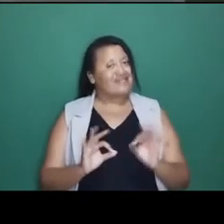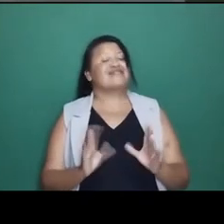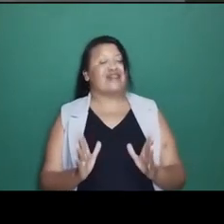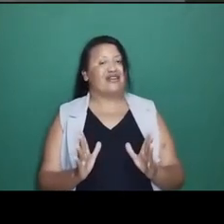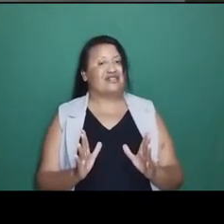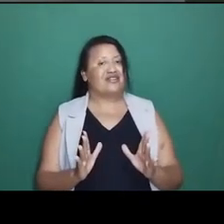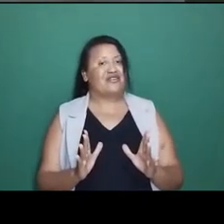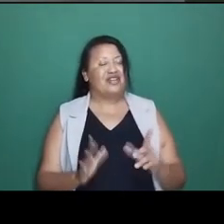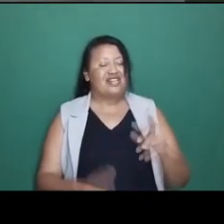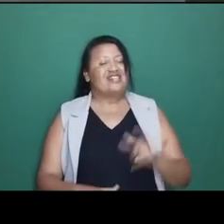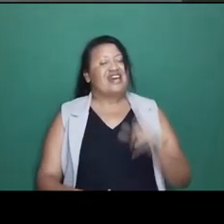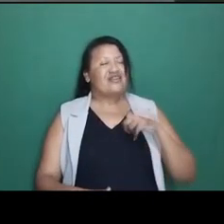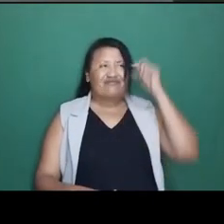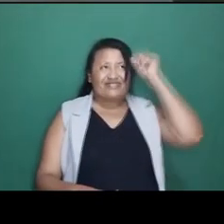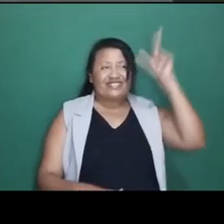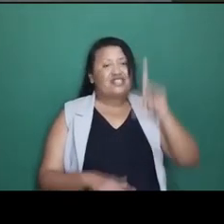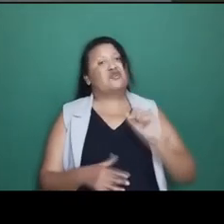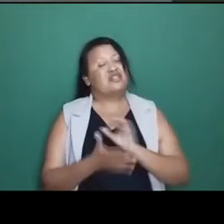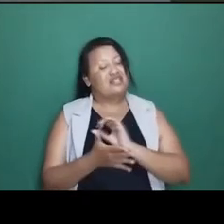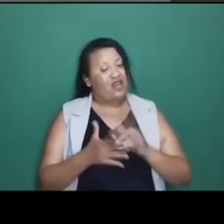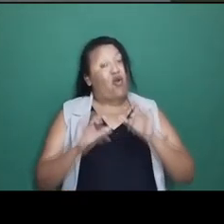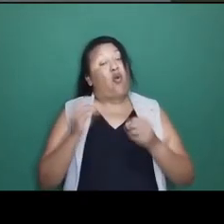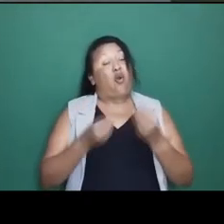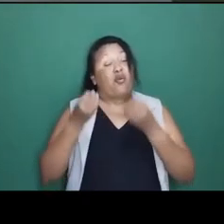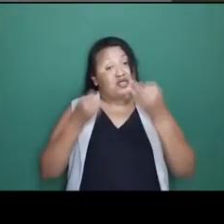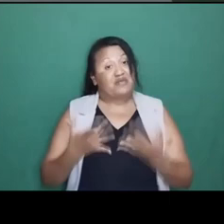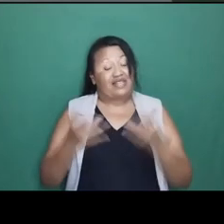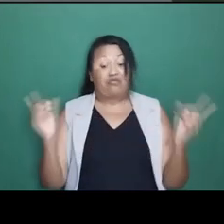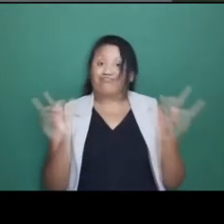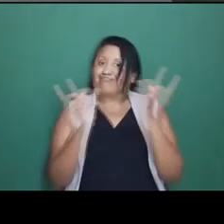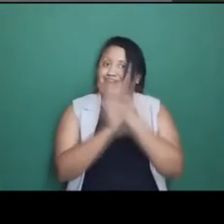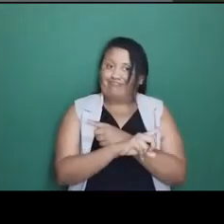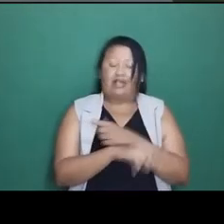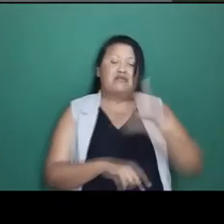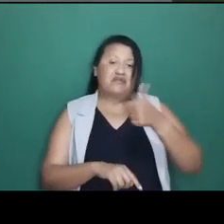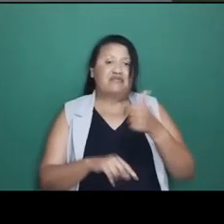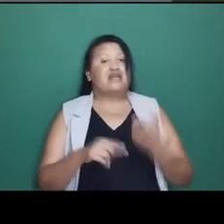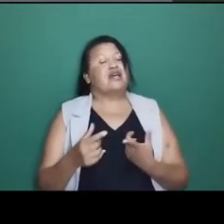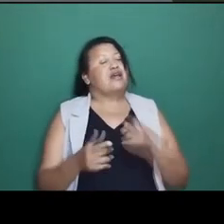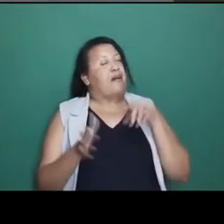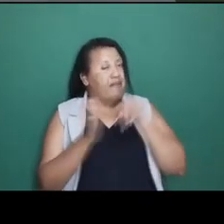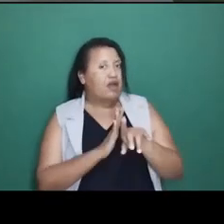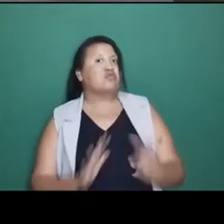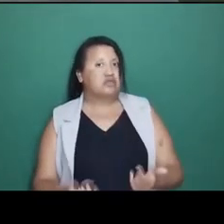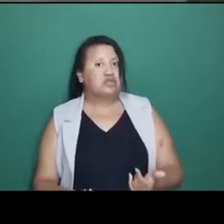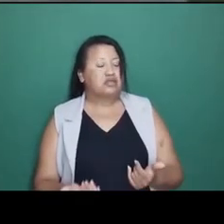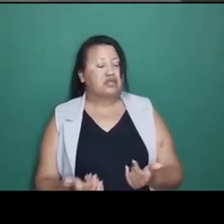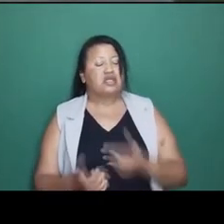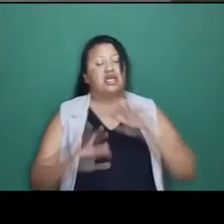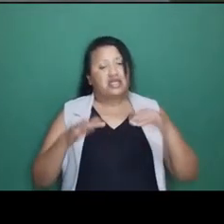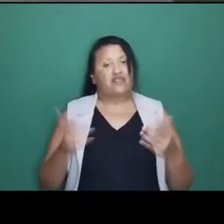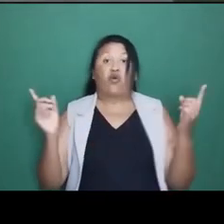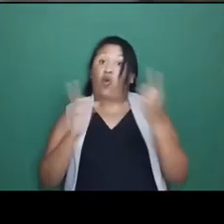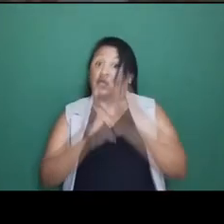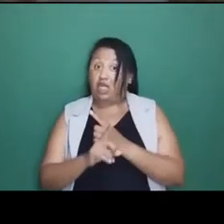afirmativa primeira é contradizendo aí a primeira afirmativa então foi o contrário que